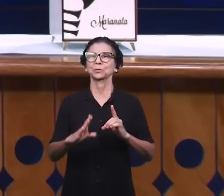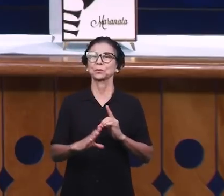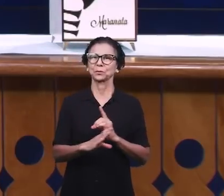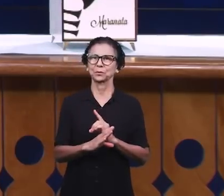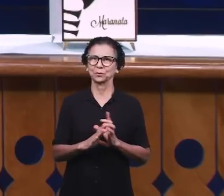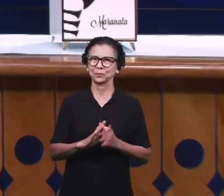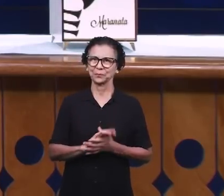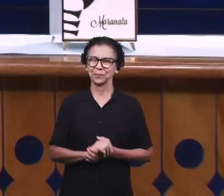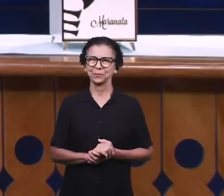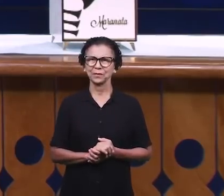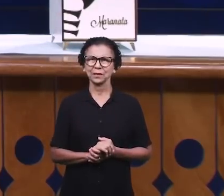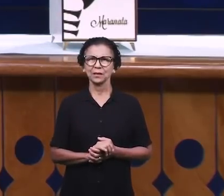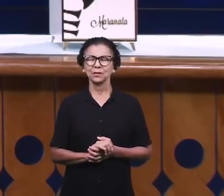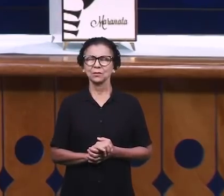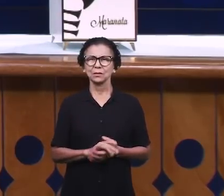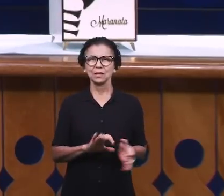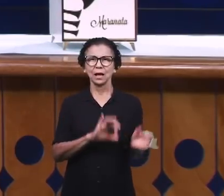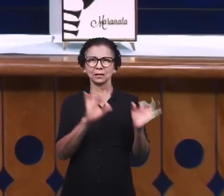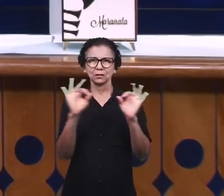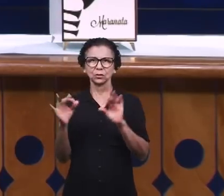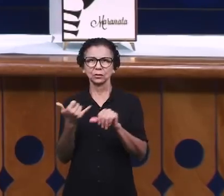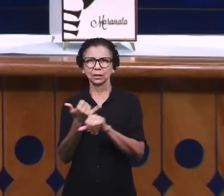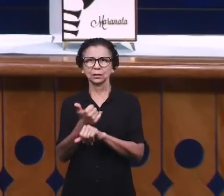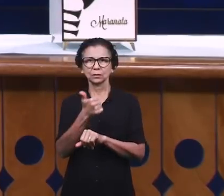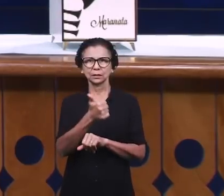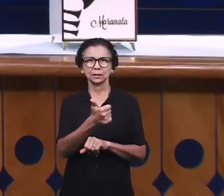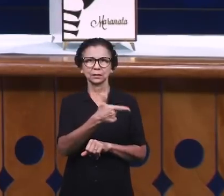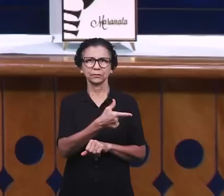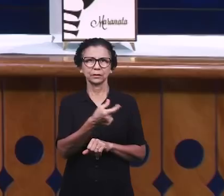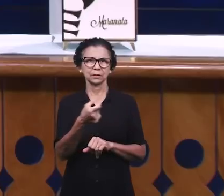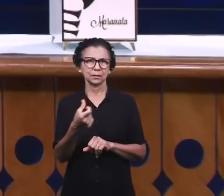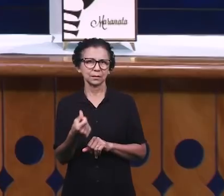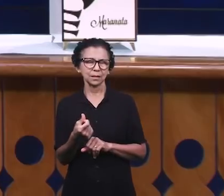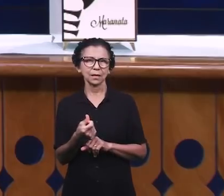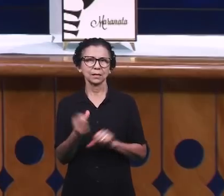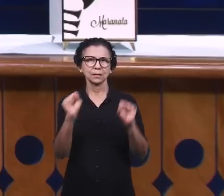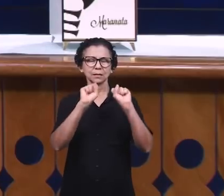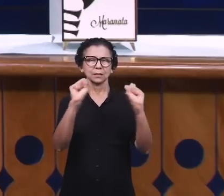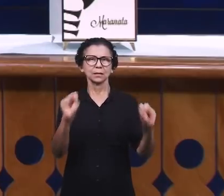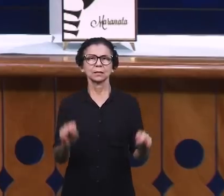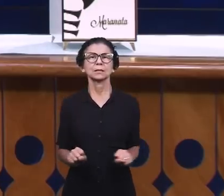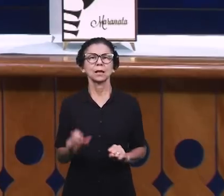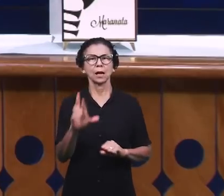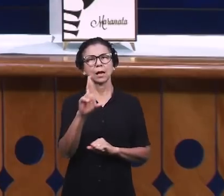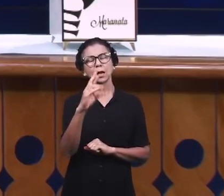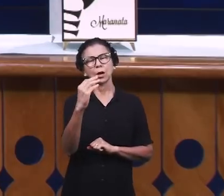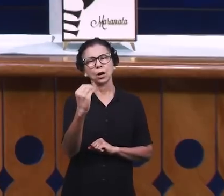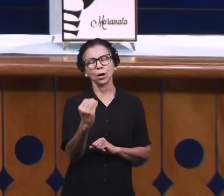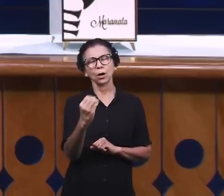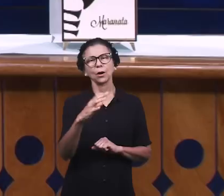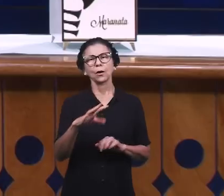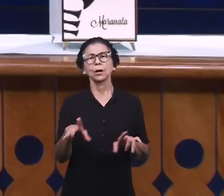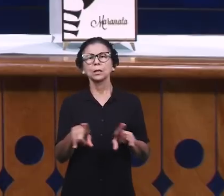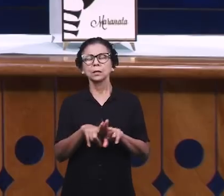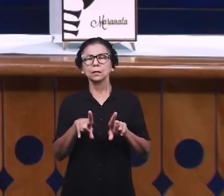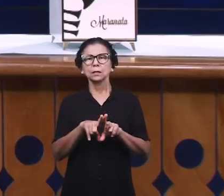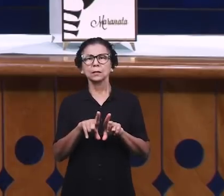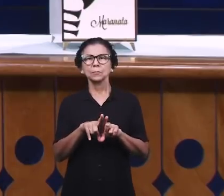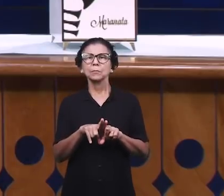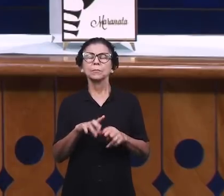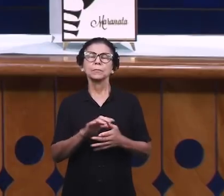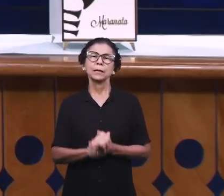que nos assiste pelo canal 126, no sistema RO, via Embratel, sistema via satélite